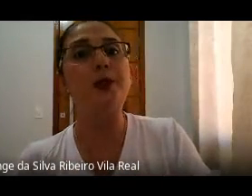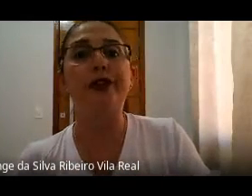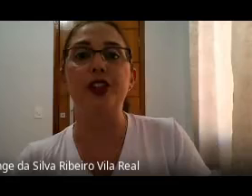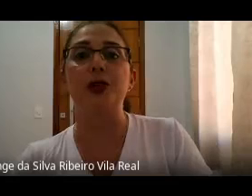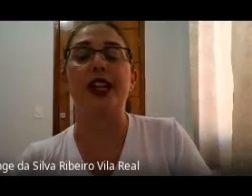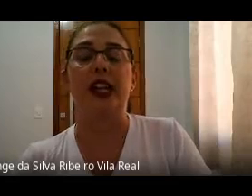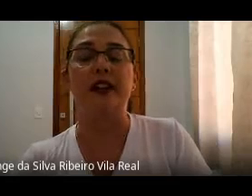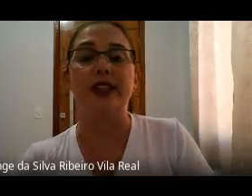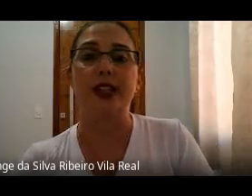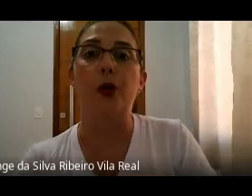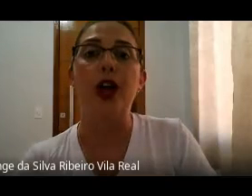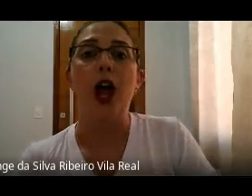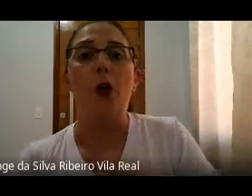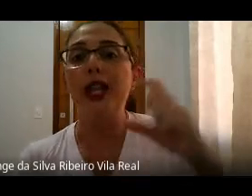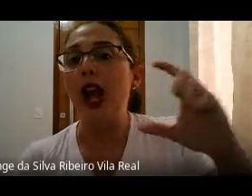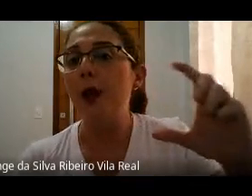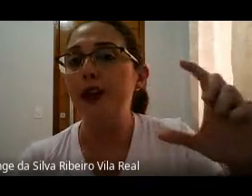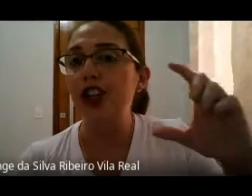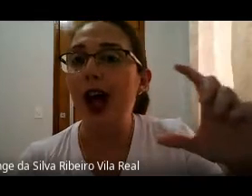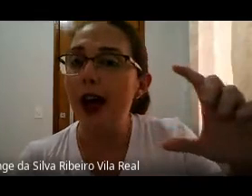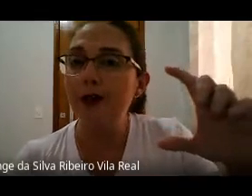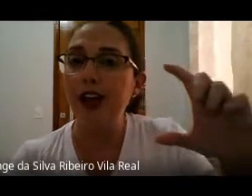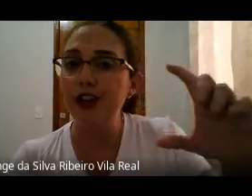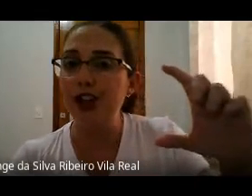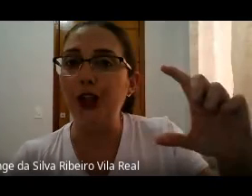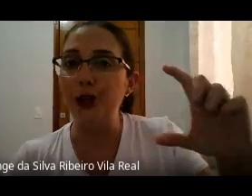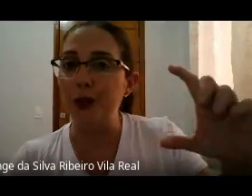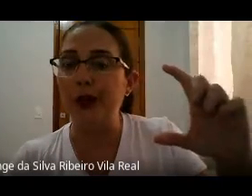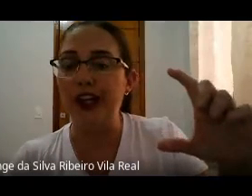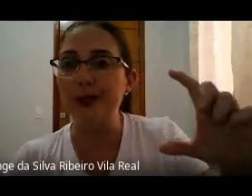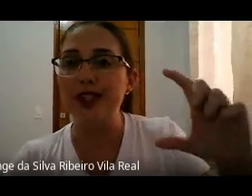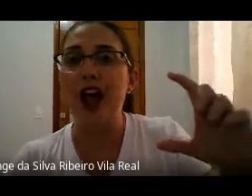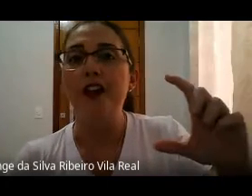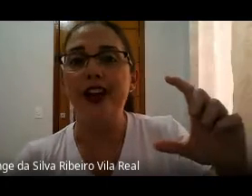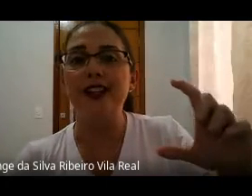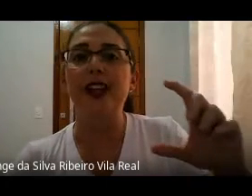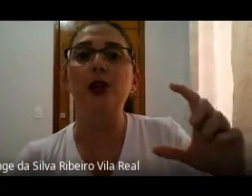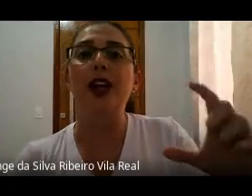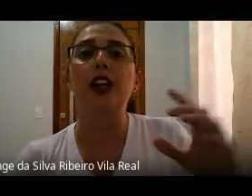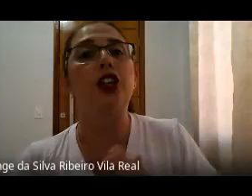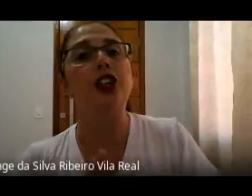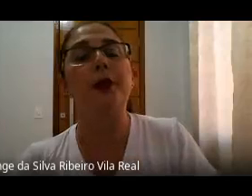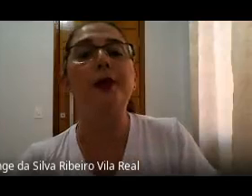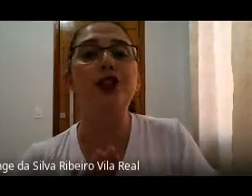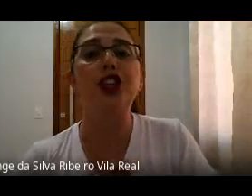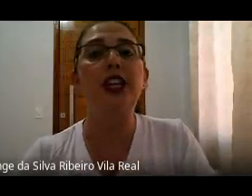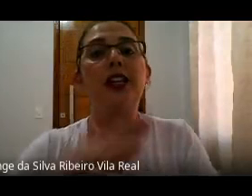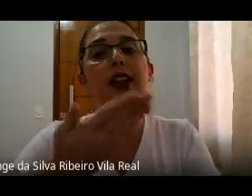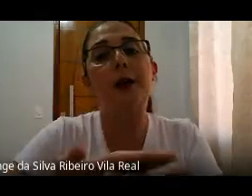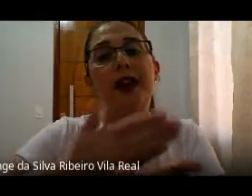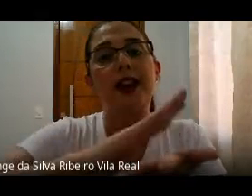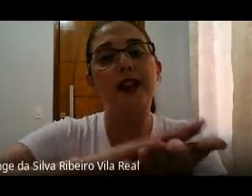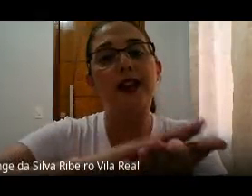até mesmo visto na televisão o intérprete lá no cantinho dos programas fazendo aquilo que nós chamamos